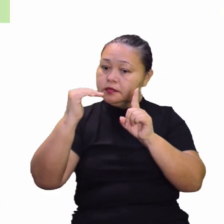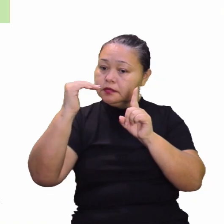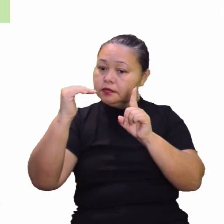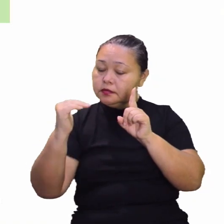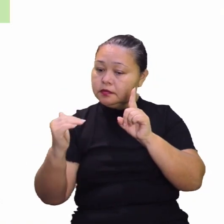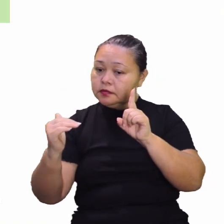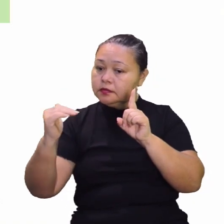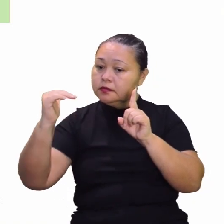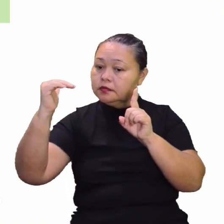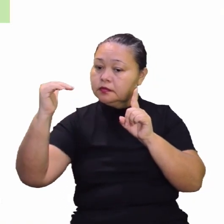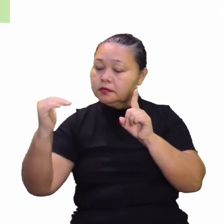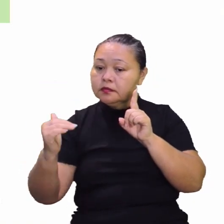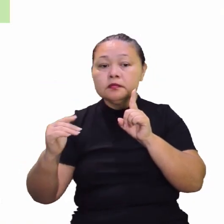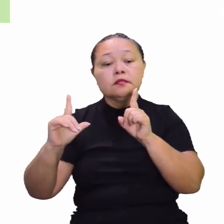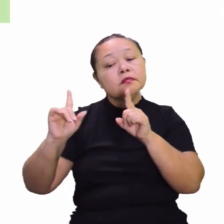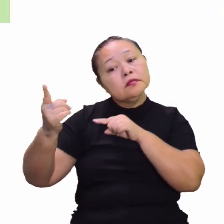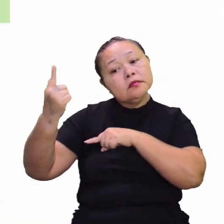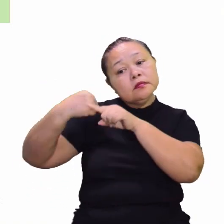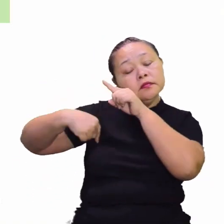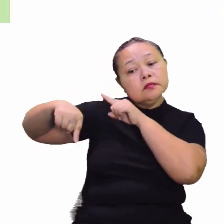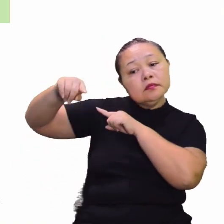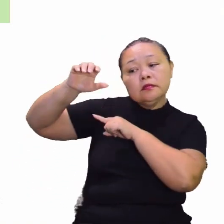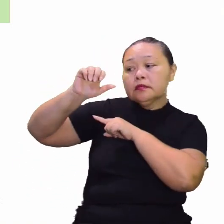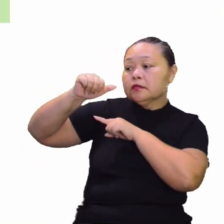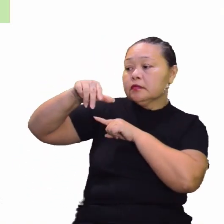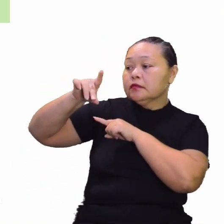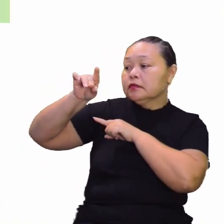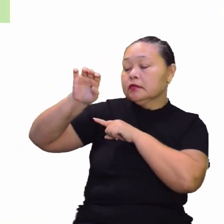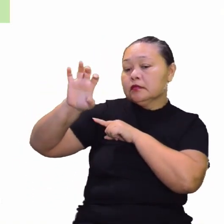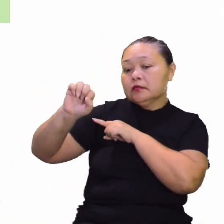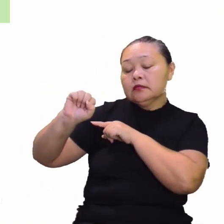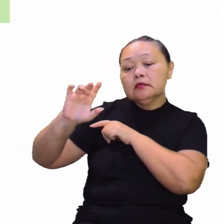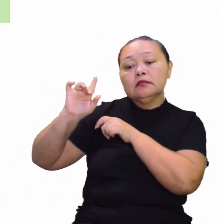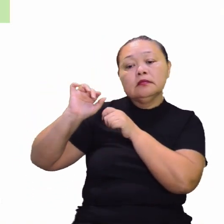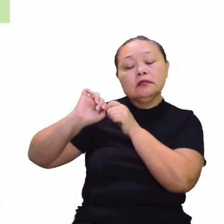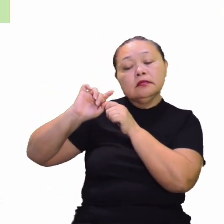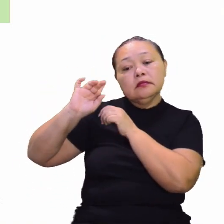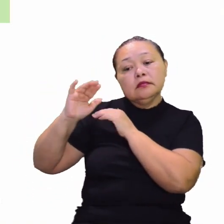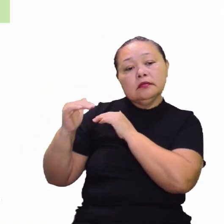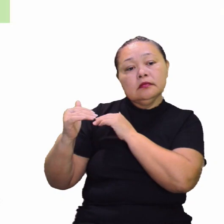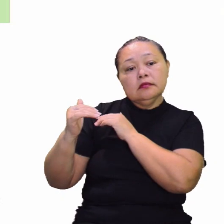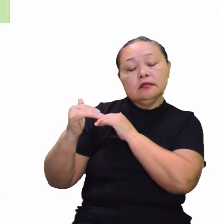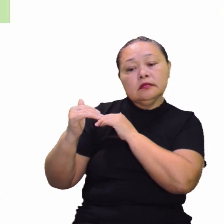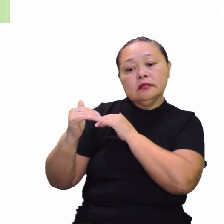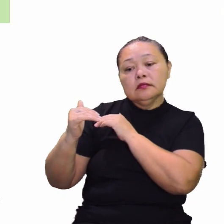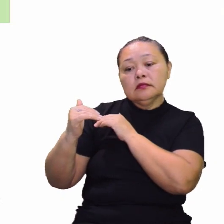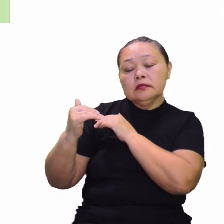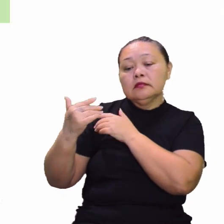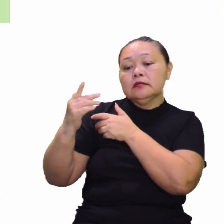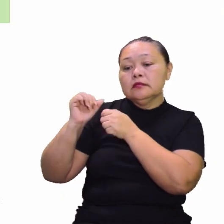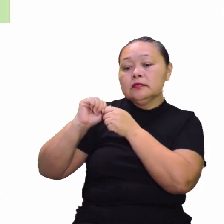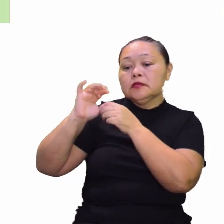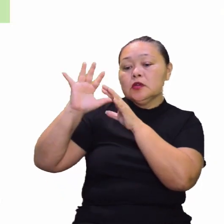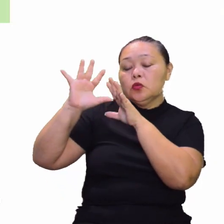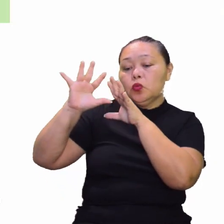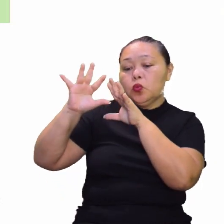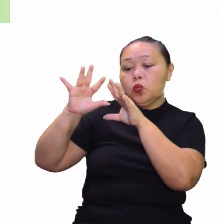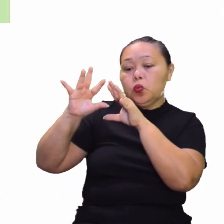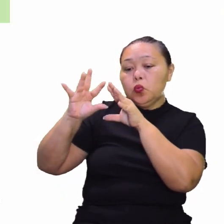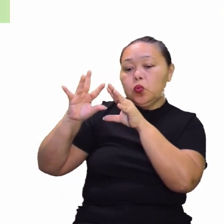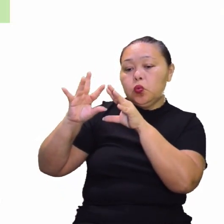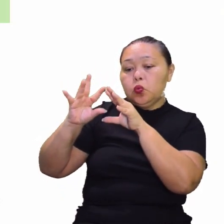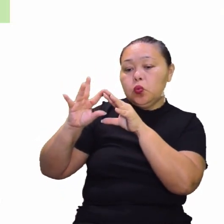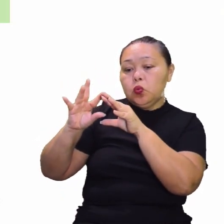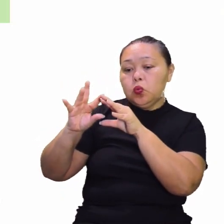das neves. Ele vem lá dos Andes. Exatamente. Então, na época da estiagem, seca,